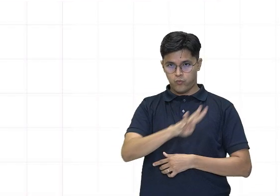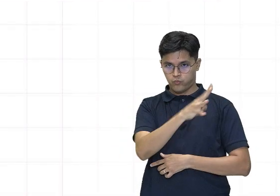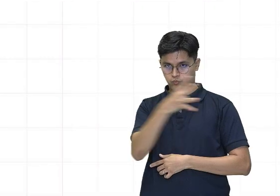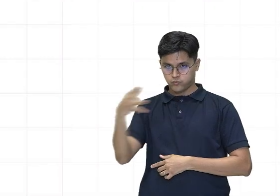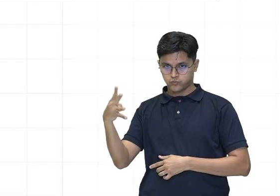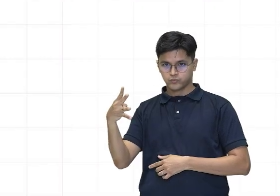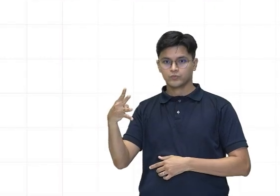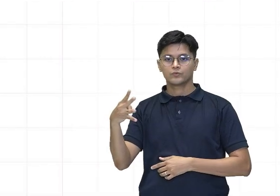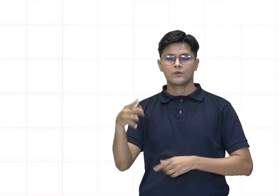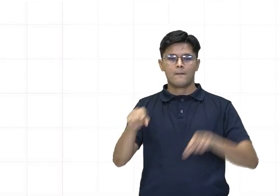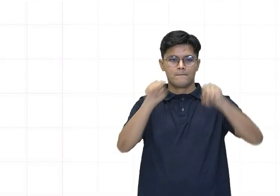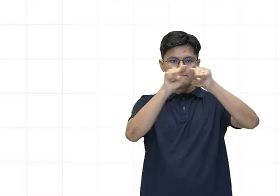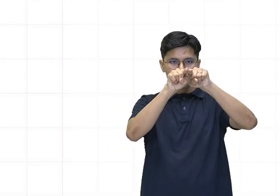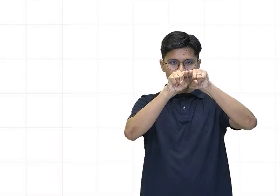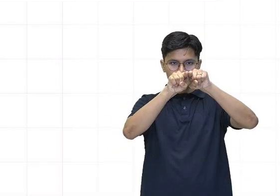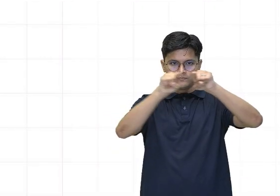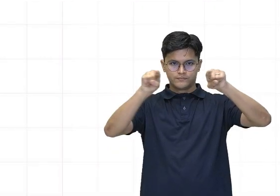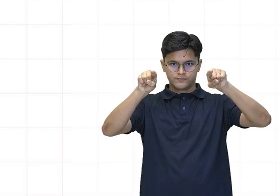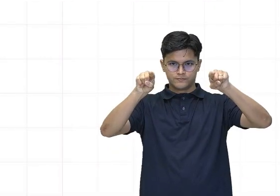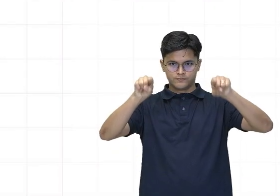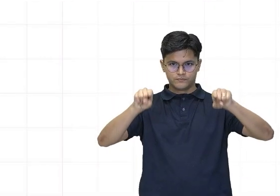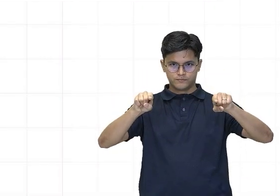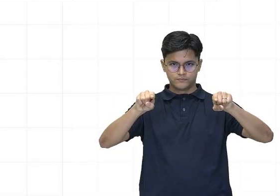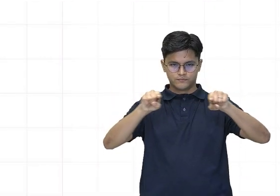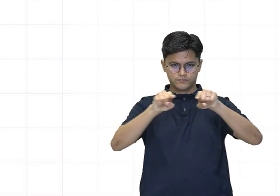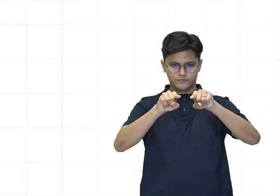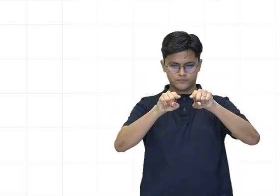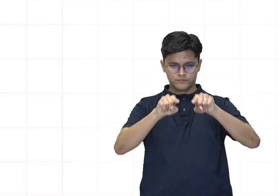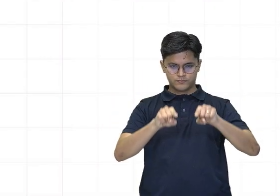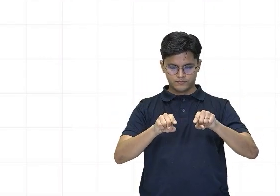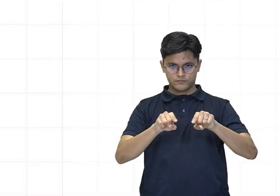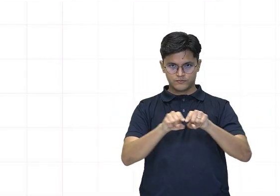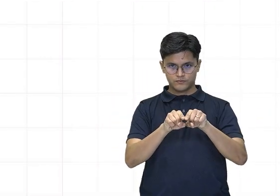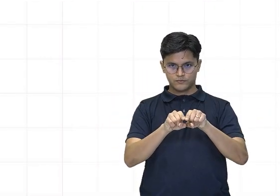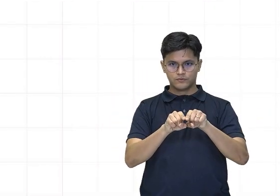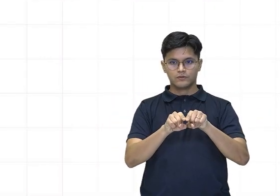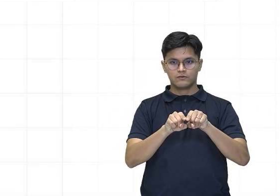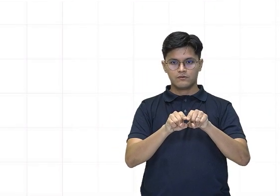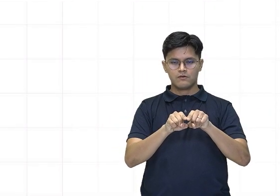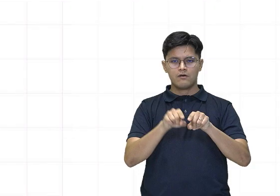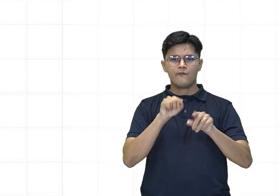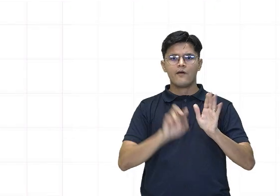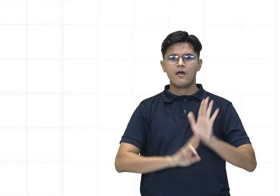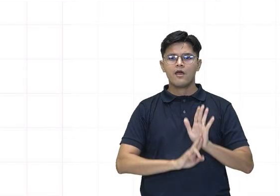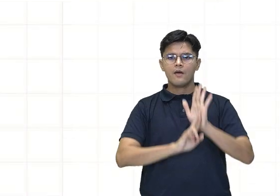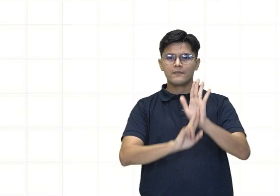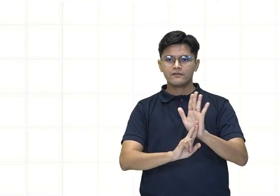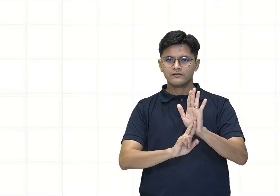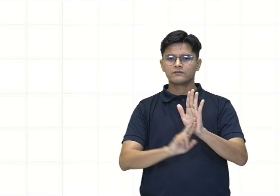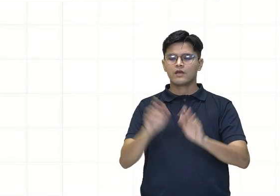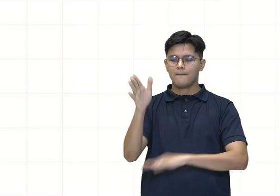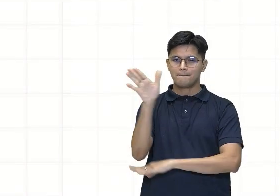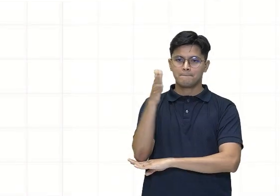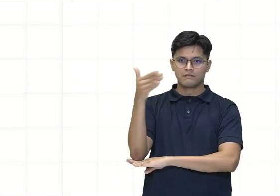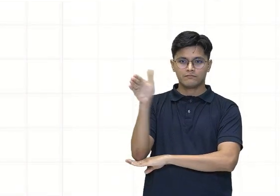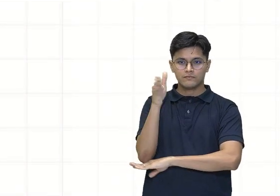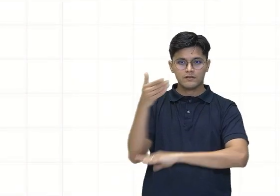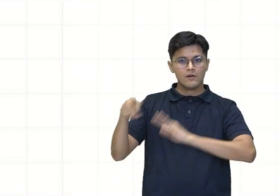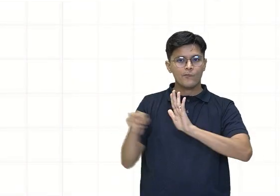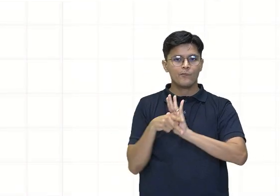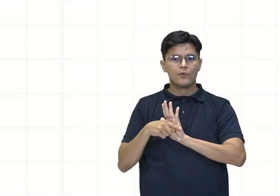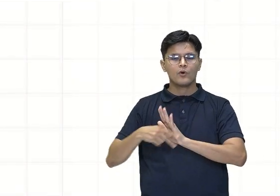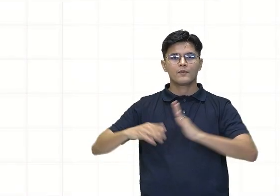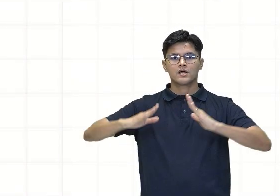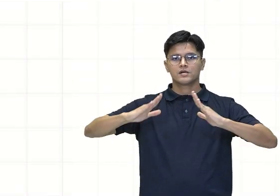figura representa uma figura da bandeira da escola de João.